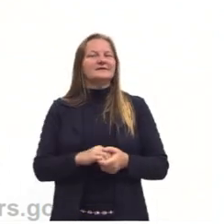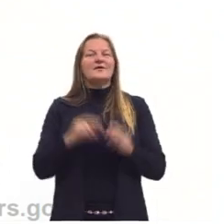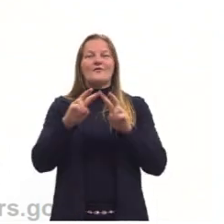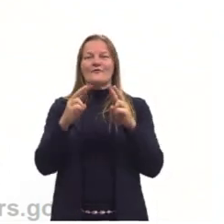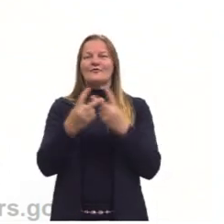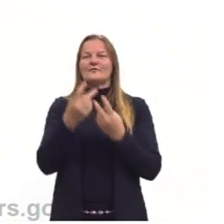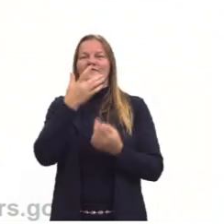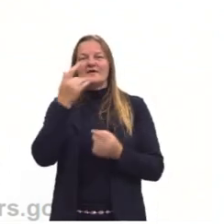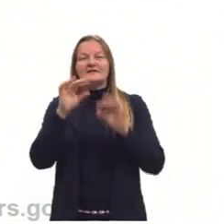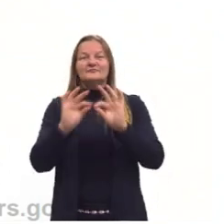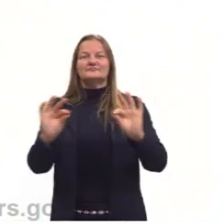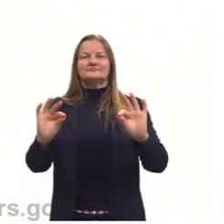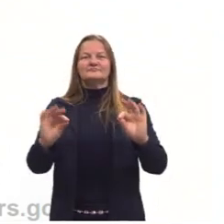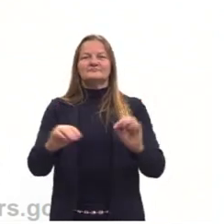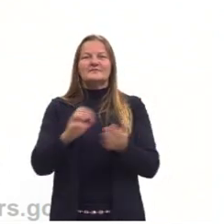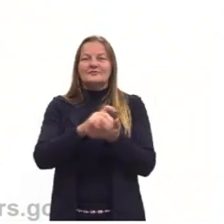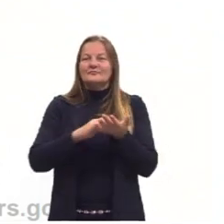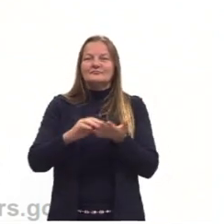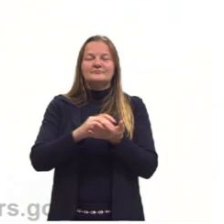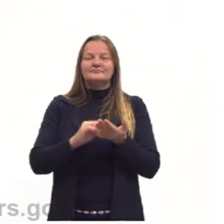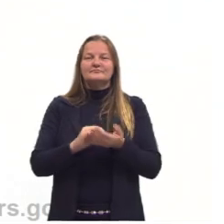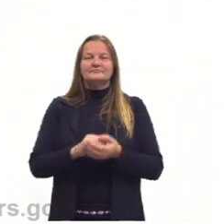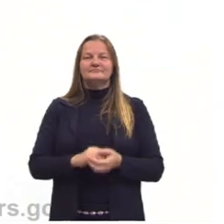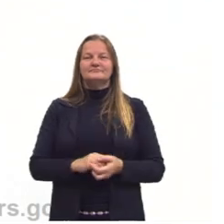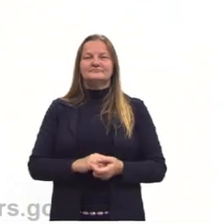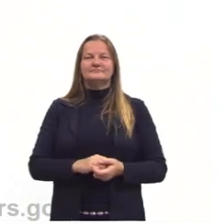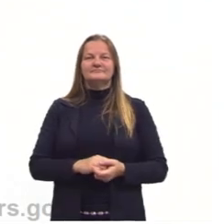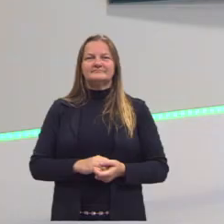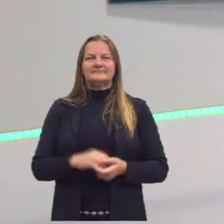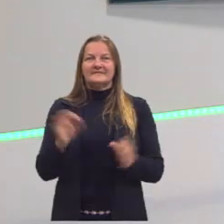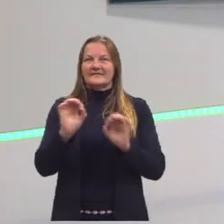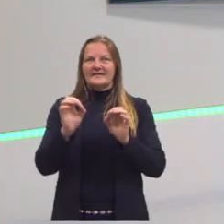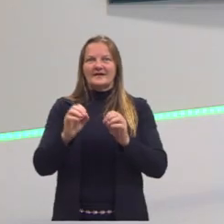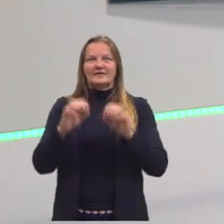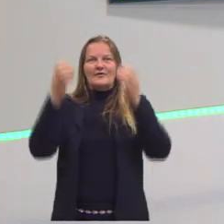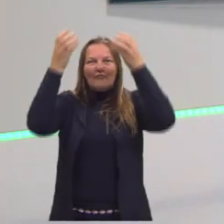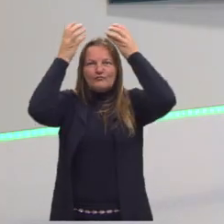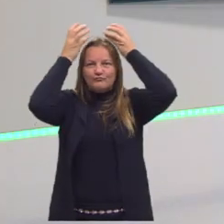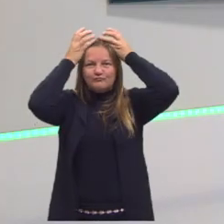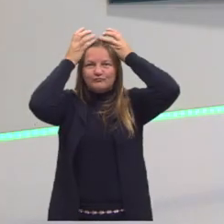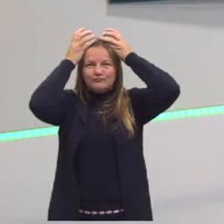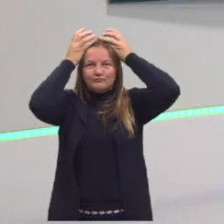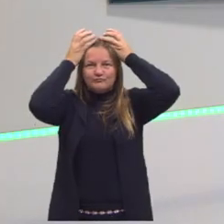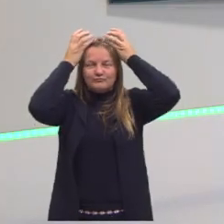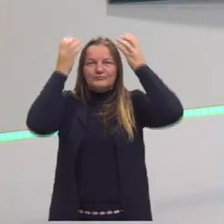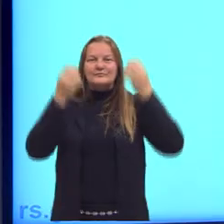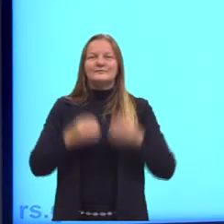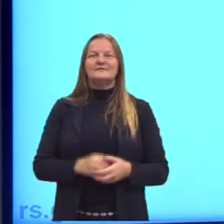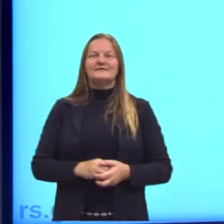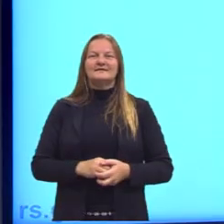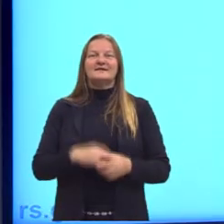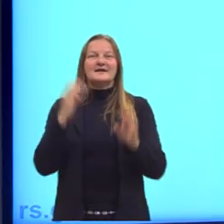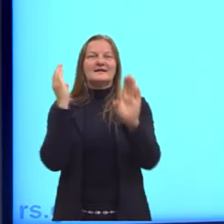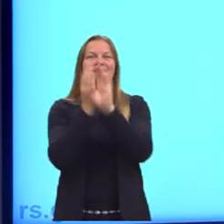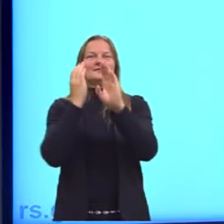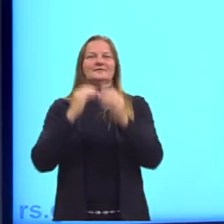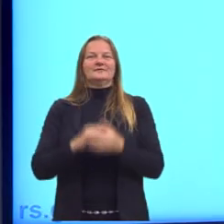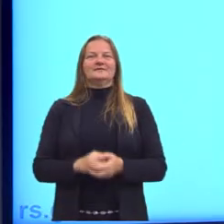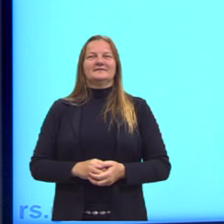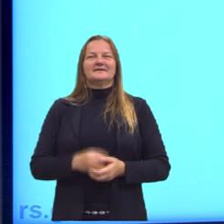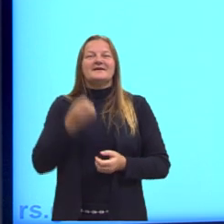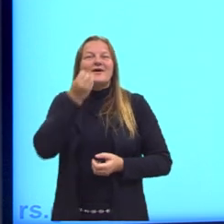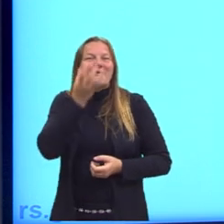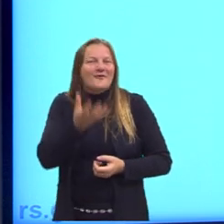e fica muito mais simples a gente calcular né Sem tanta dificuldade o volume da Coroa do Rei hierão e aí ele descobriu né